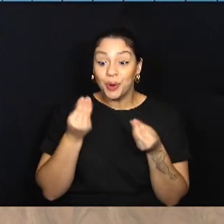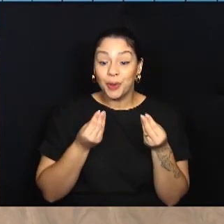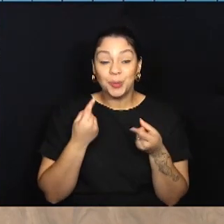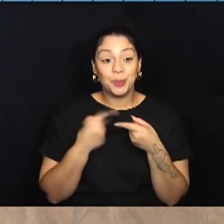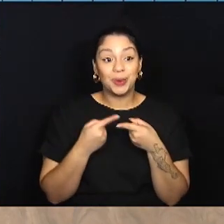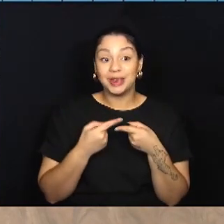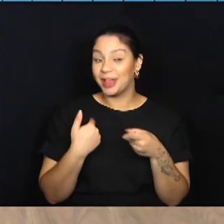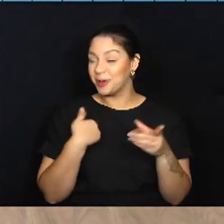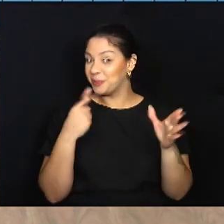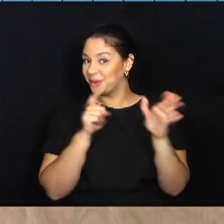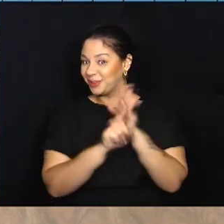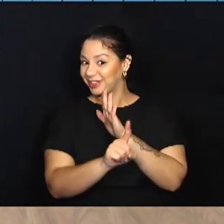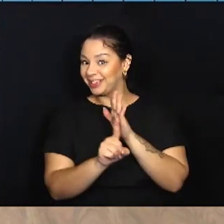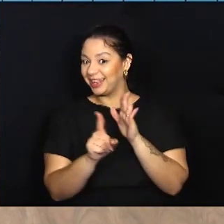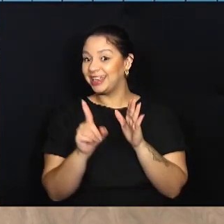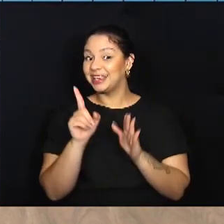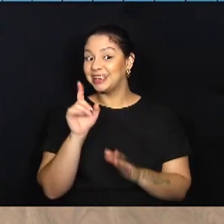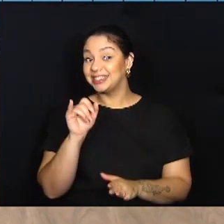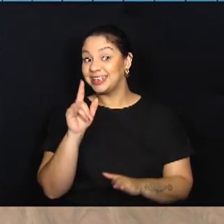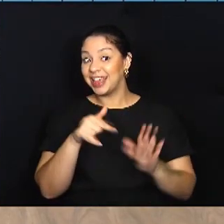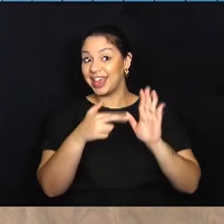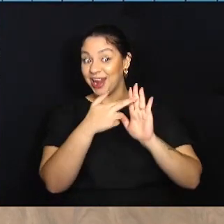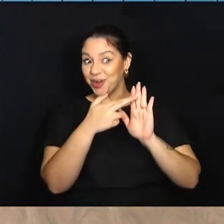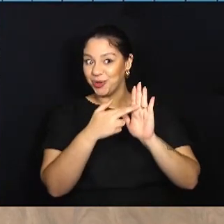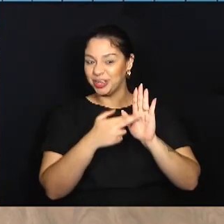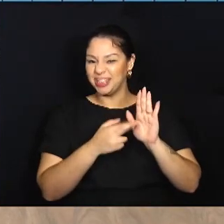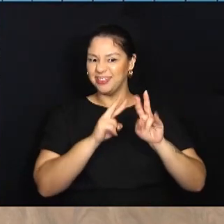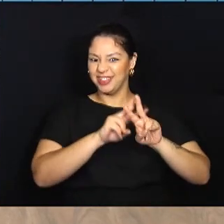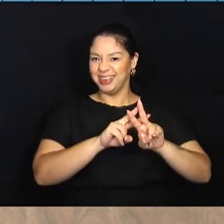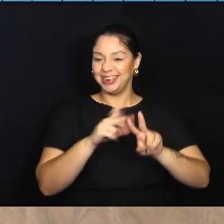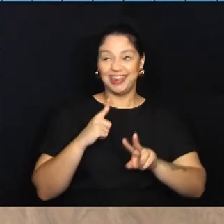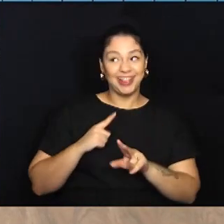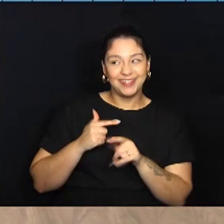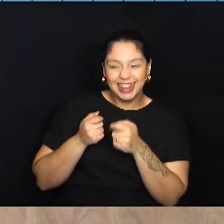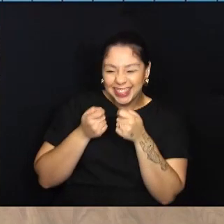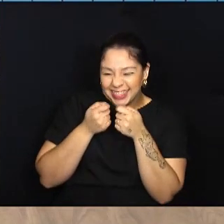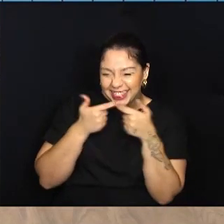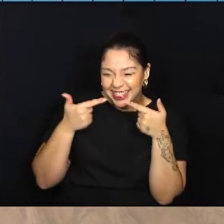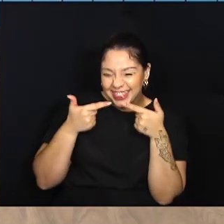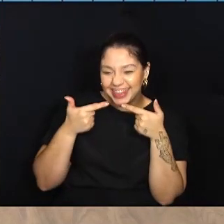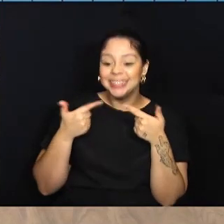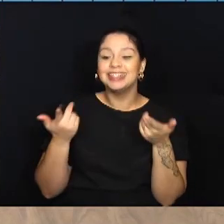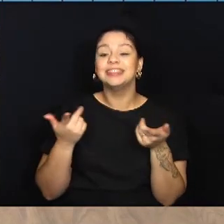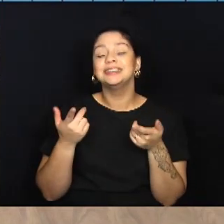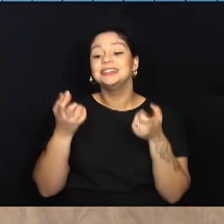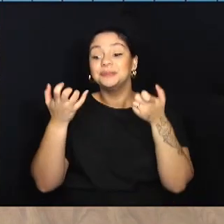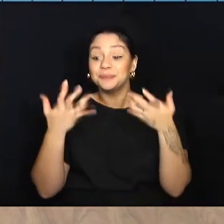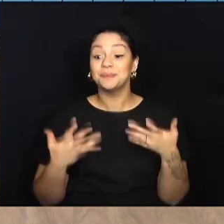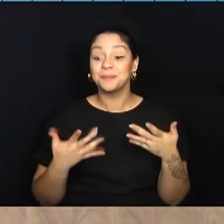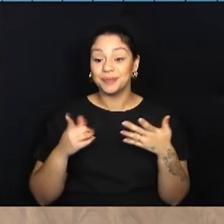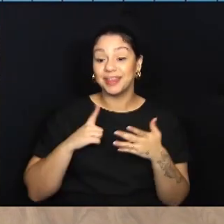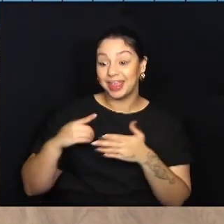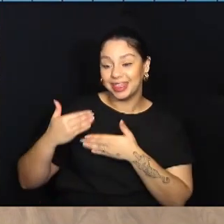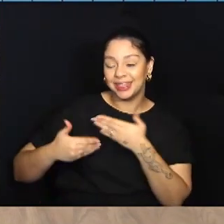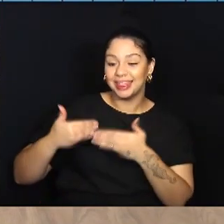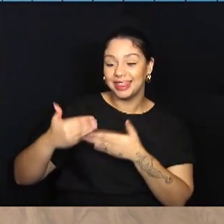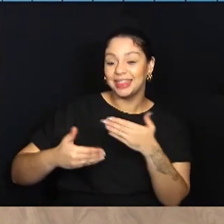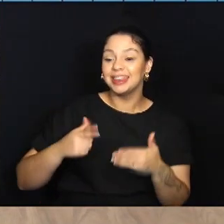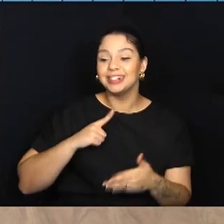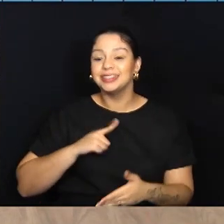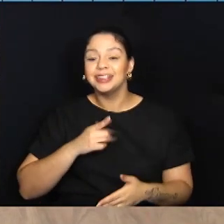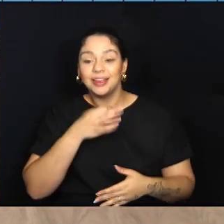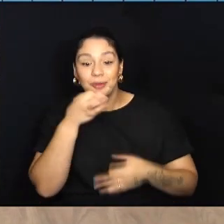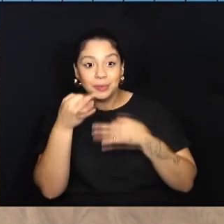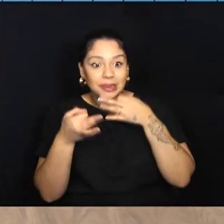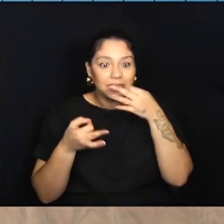minha pergunta anterior eu falei se era um roteiro fechado, você já deu uma risada já. Então acho que ao longo do caminho deve ter opiniões